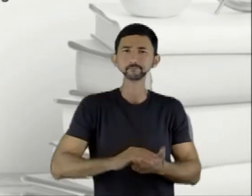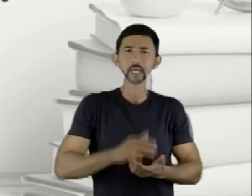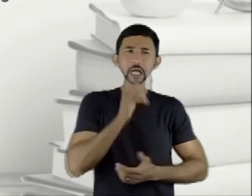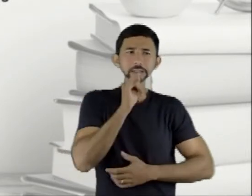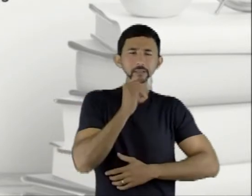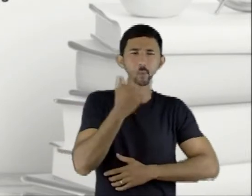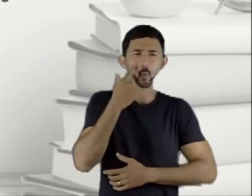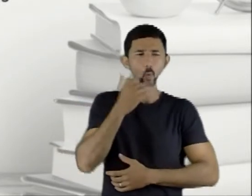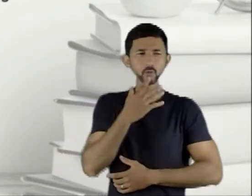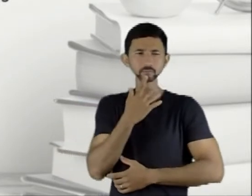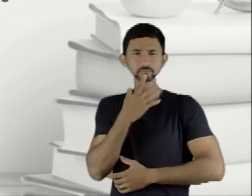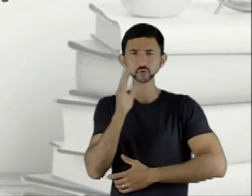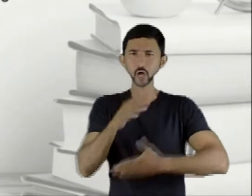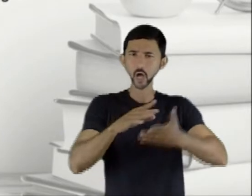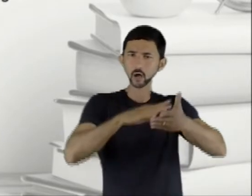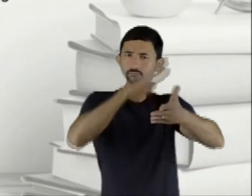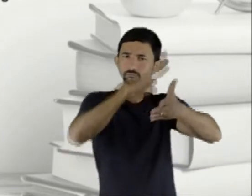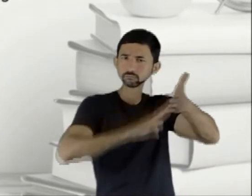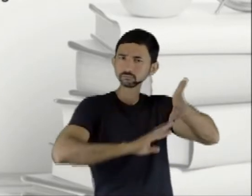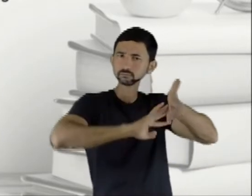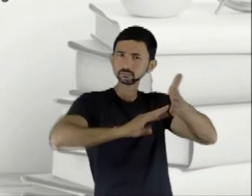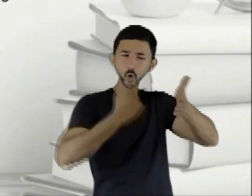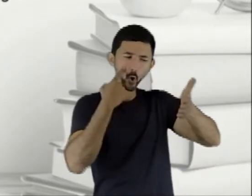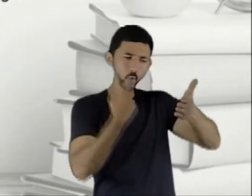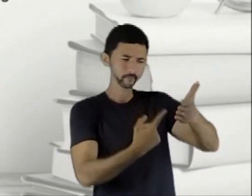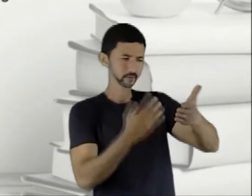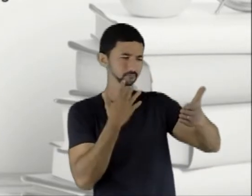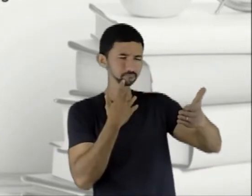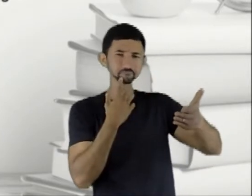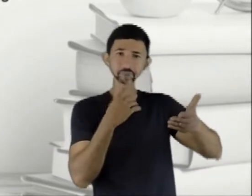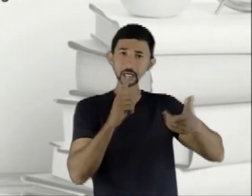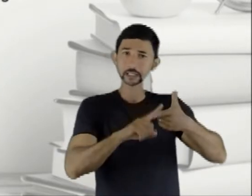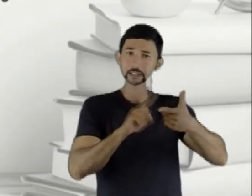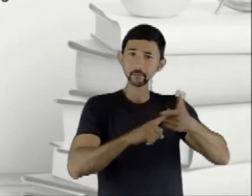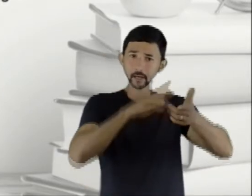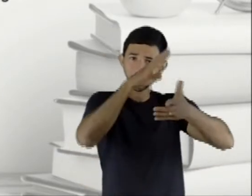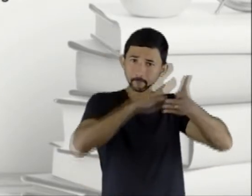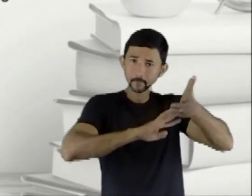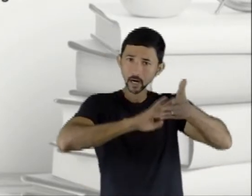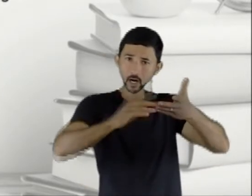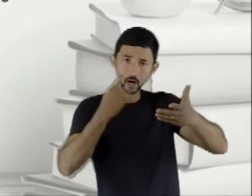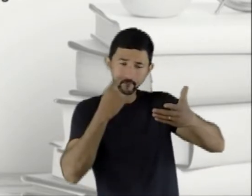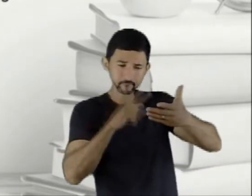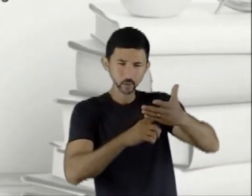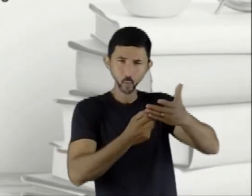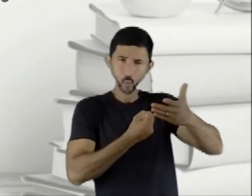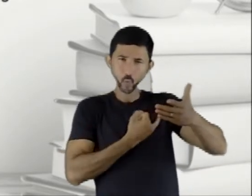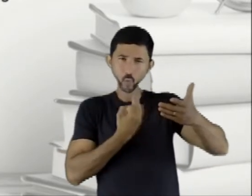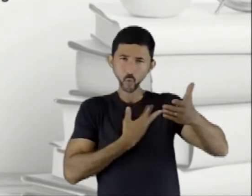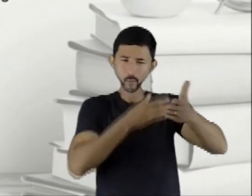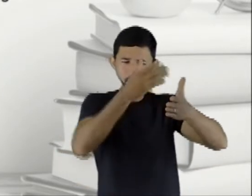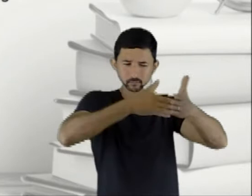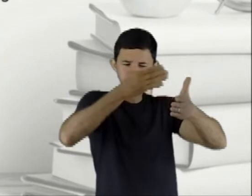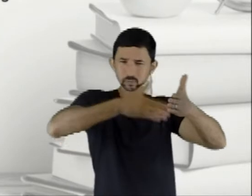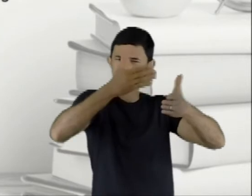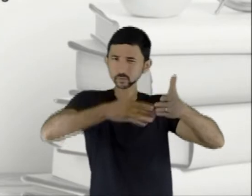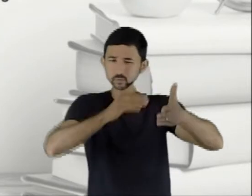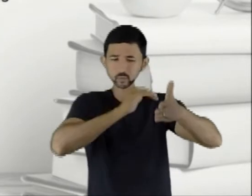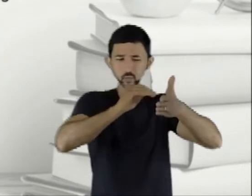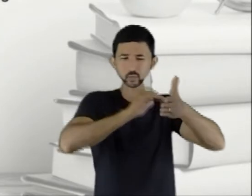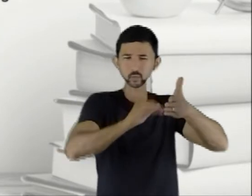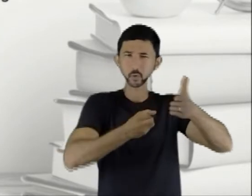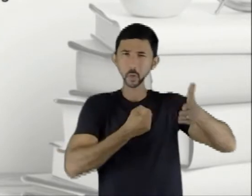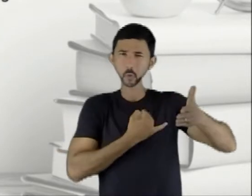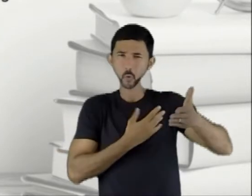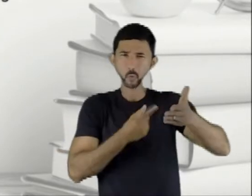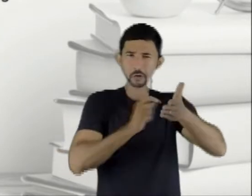ter pegado uma planilha ou então até mesmo uma tabela e ter visto um monte de números, um monte de anotações